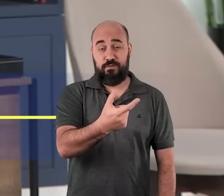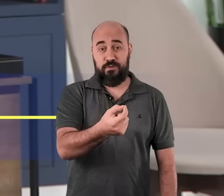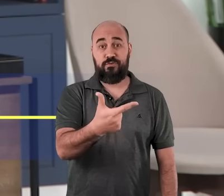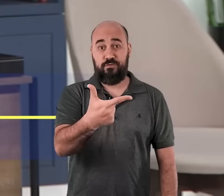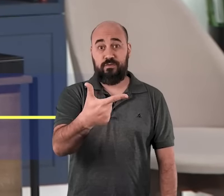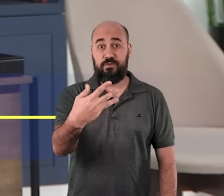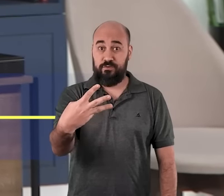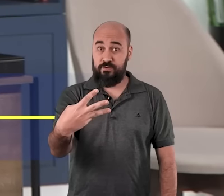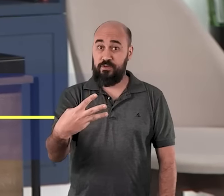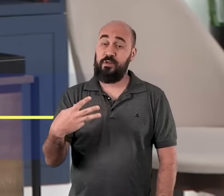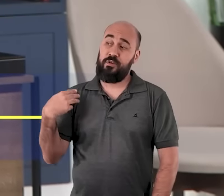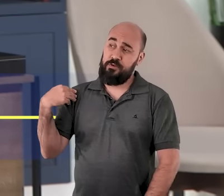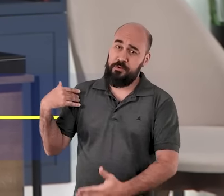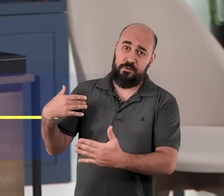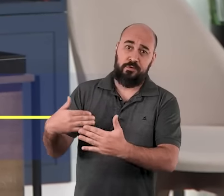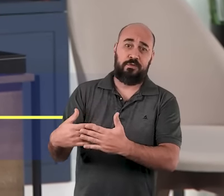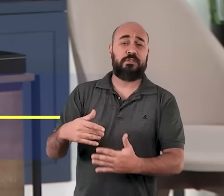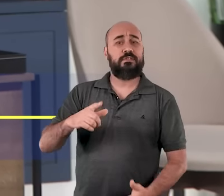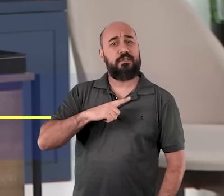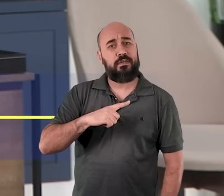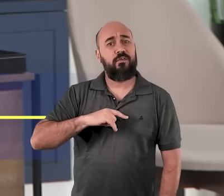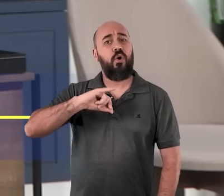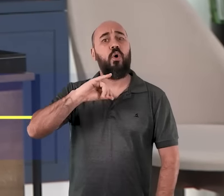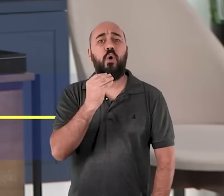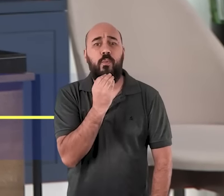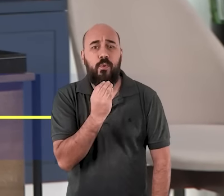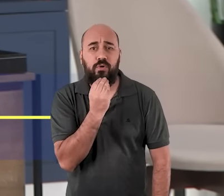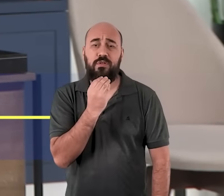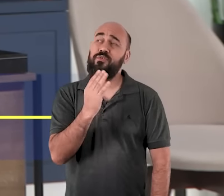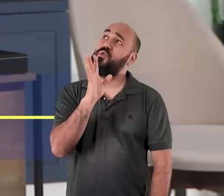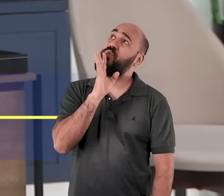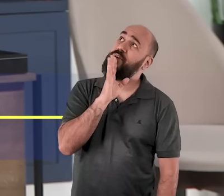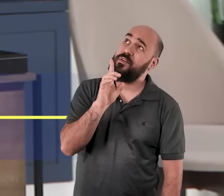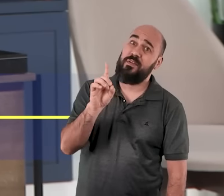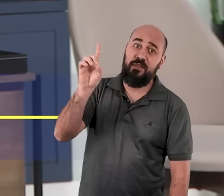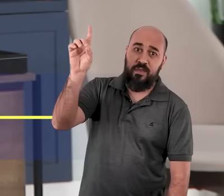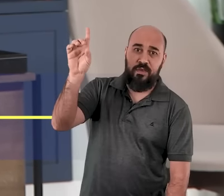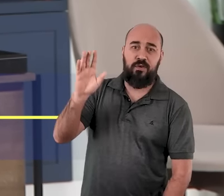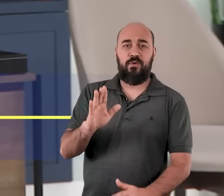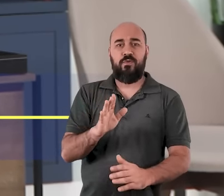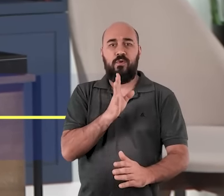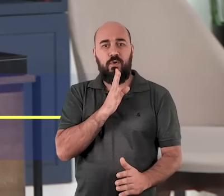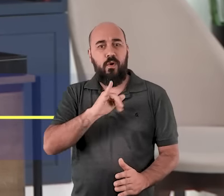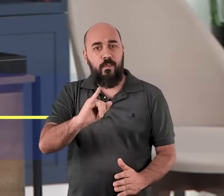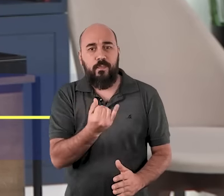você, de nós o conhecermos, de conhecermos a sua palavra.